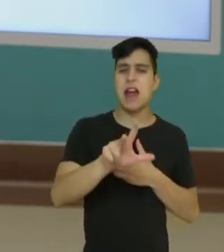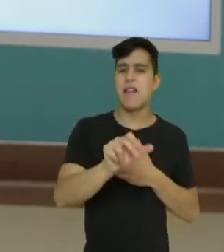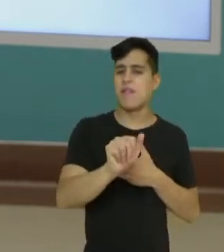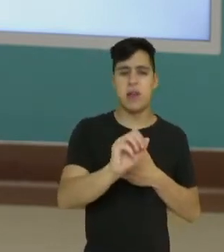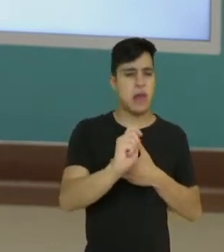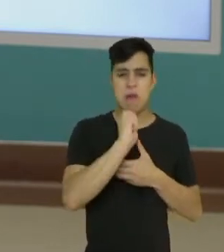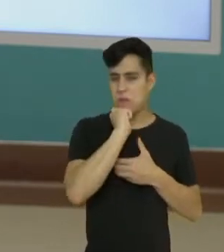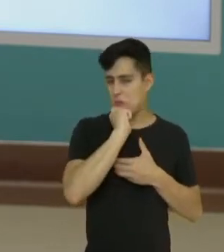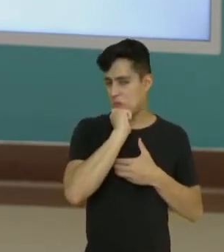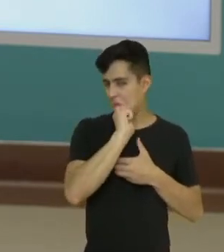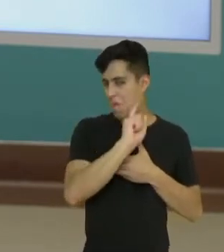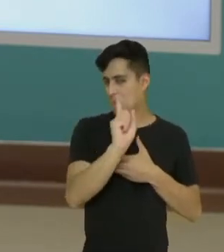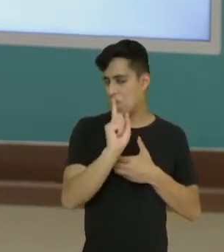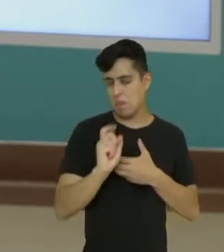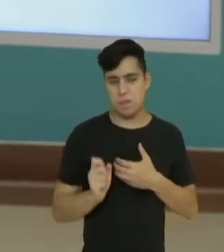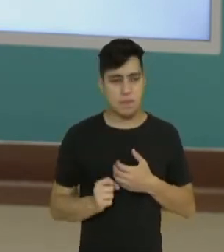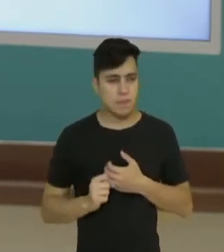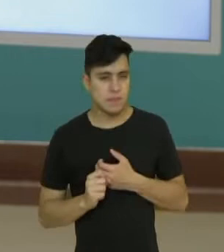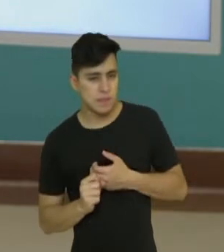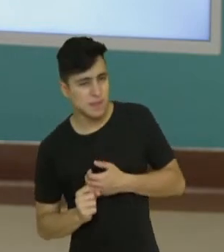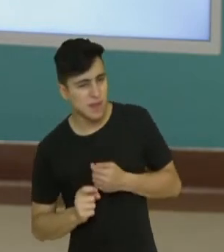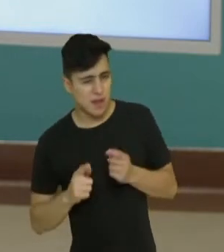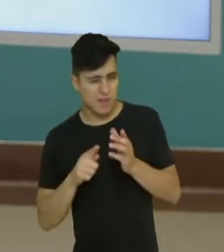Agora eu pergunto para você, será que no